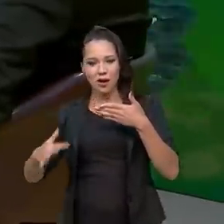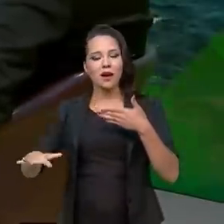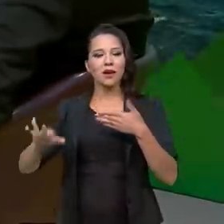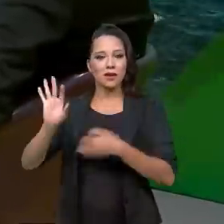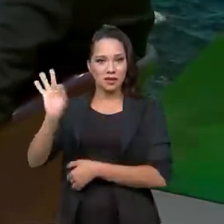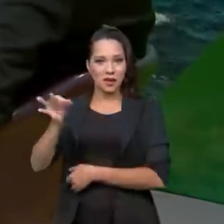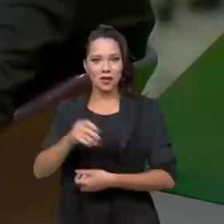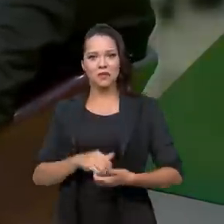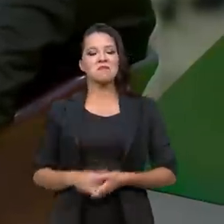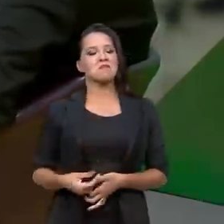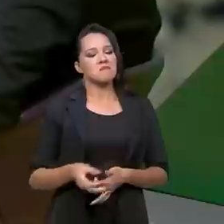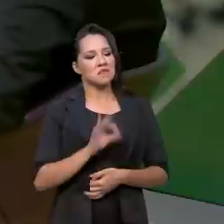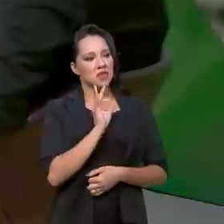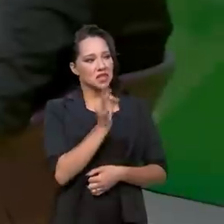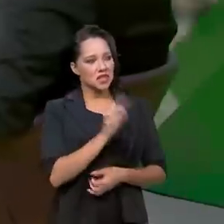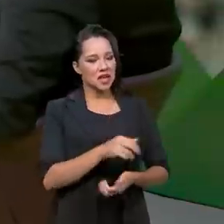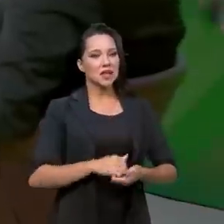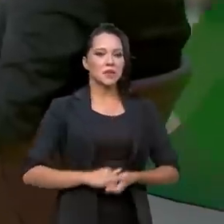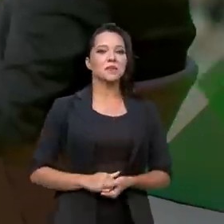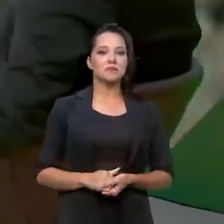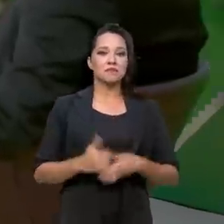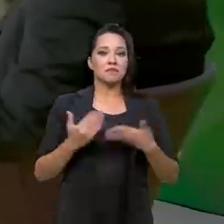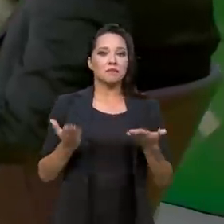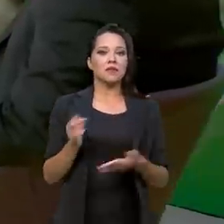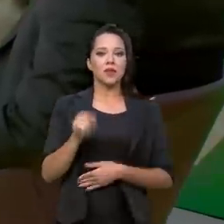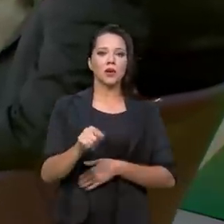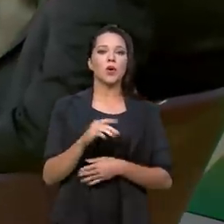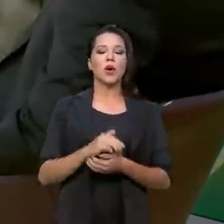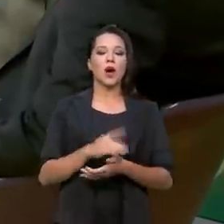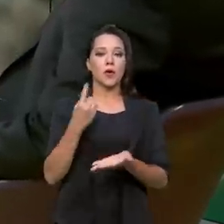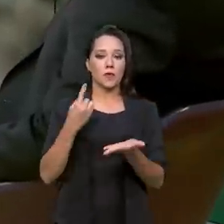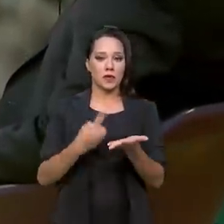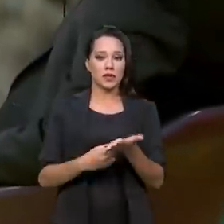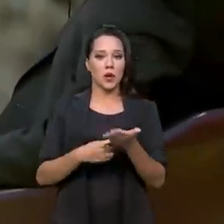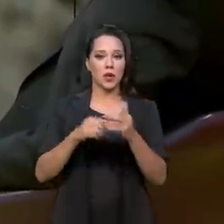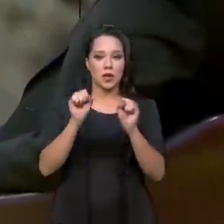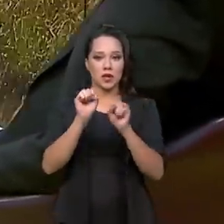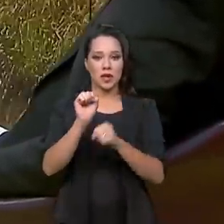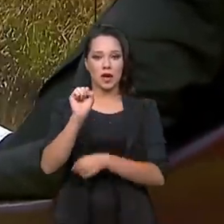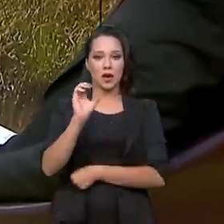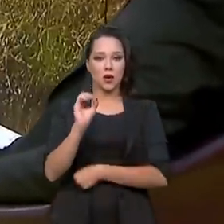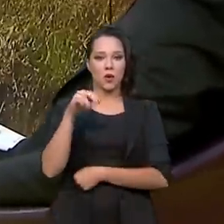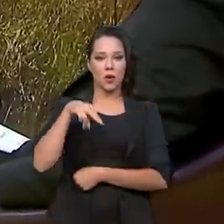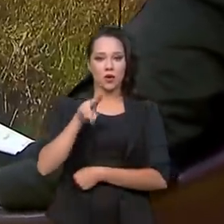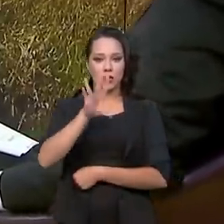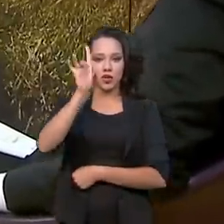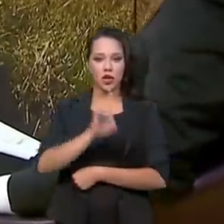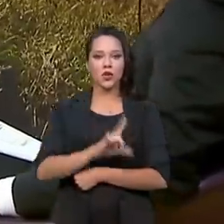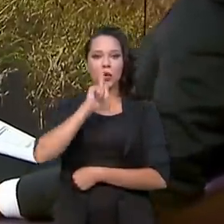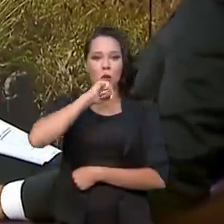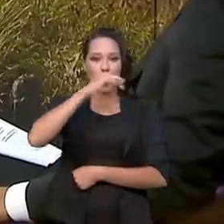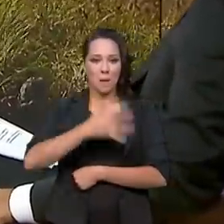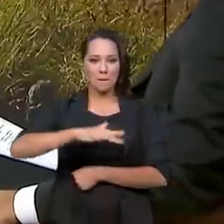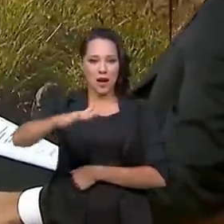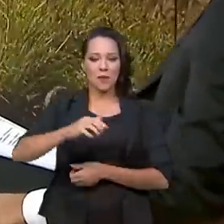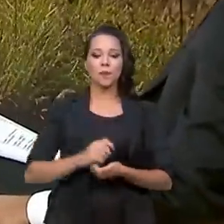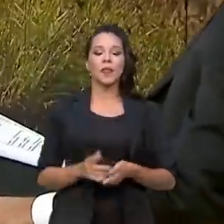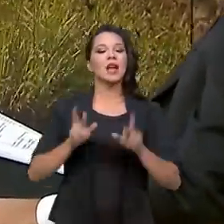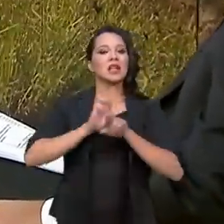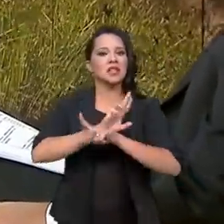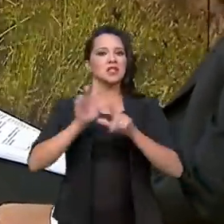É exatamente isso. De acordo com a Convenção das Nações Unidas para o Direito do Mar, existe uma série